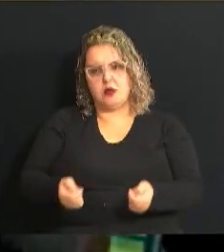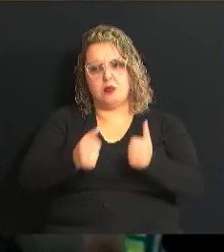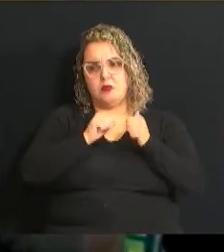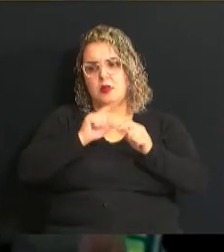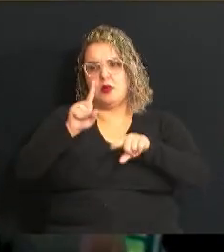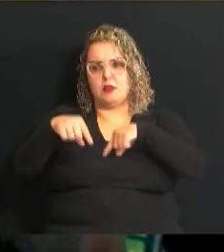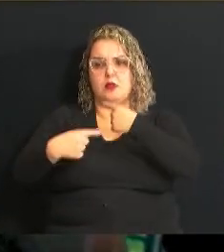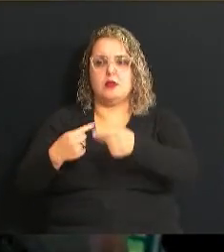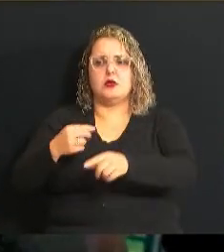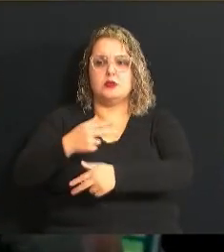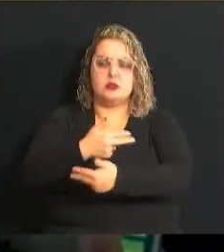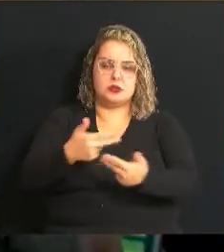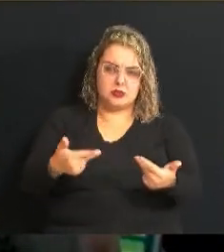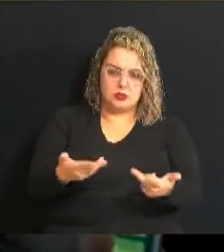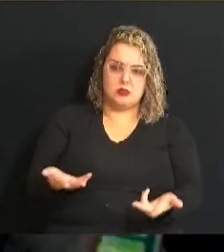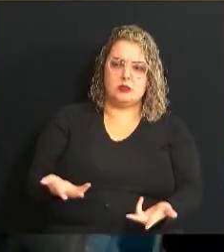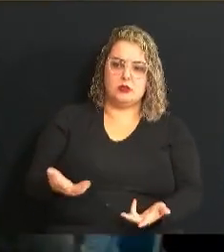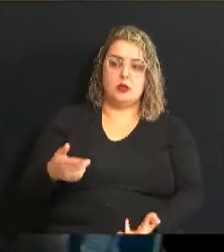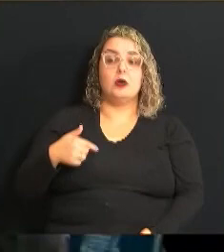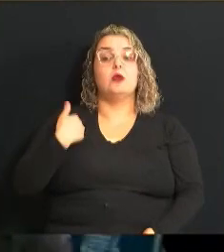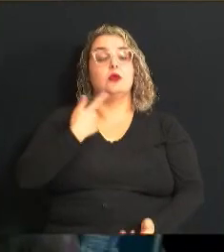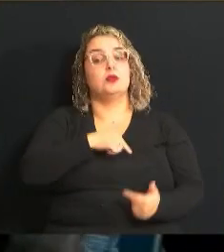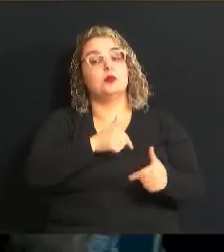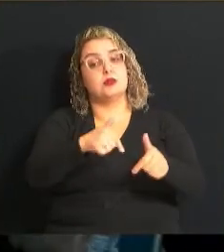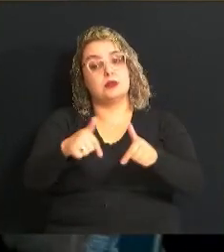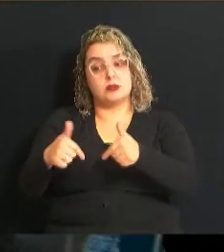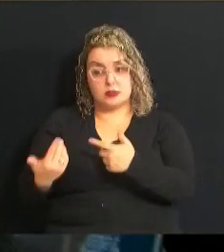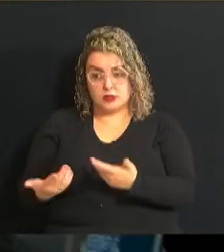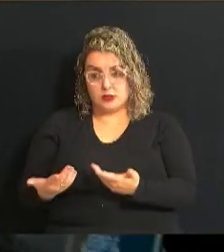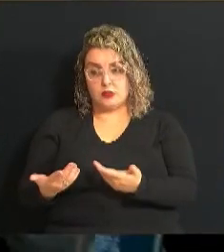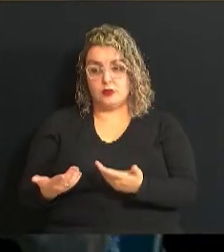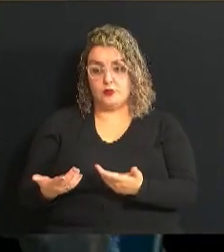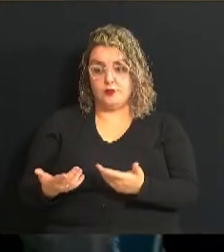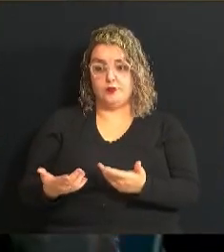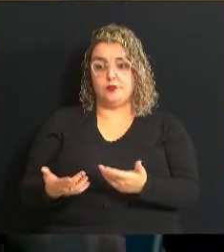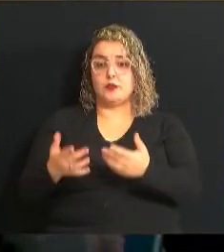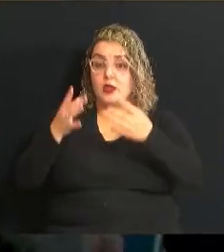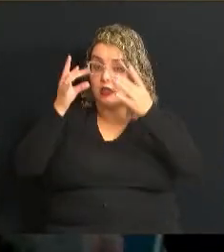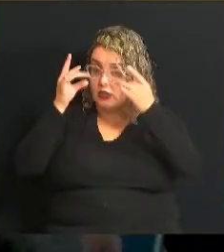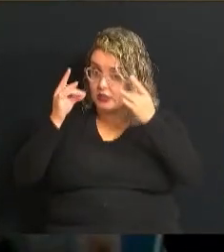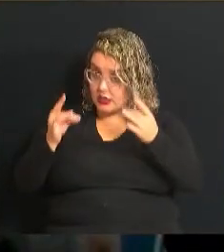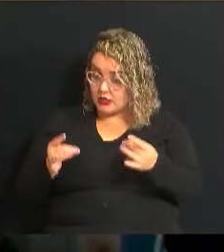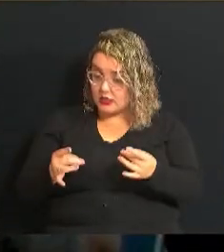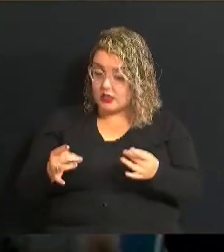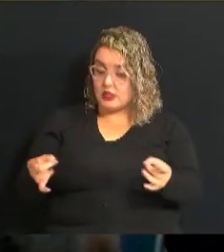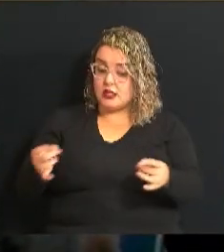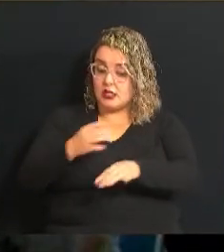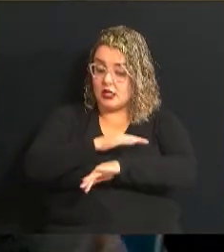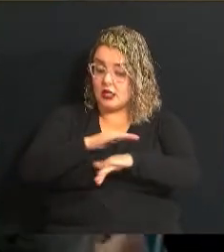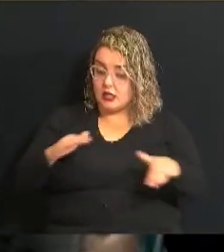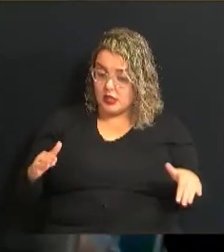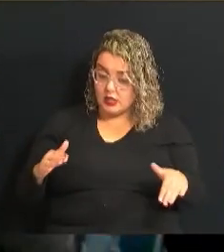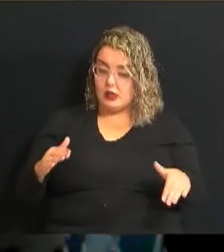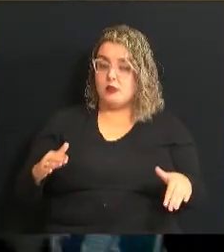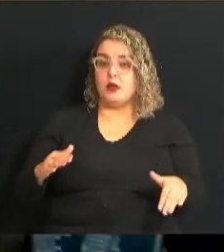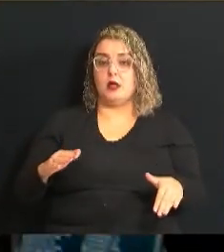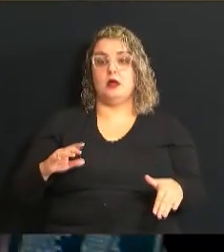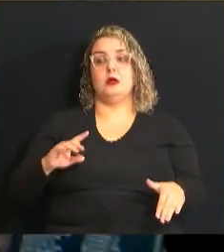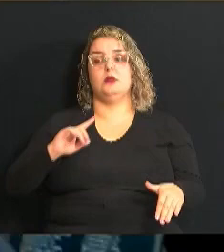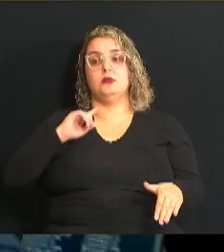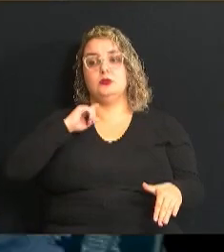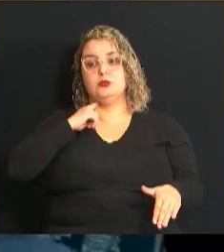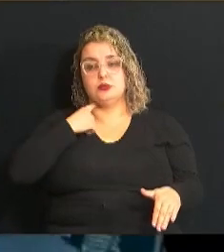fato. Então nós vamos trabalhar no sentido de mitigar esse cheiro e, se não houver mitigação, unir toda a